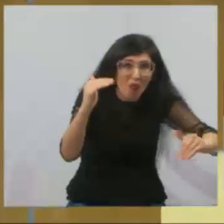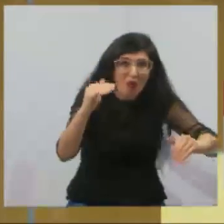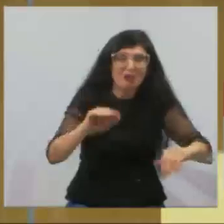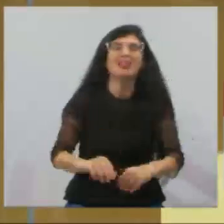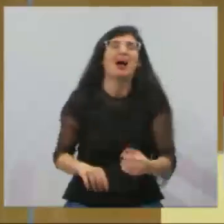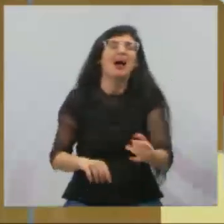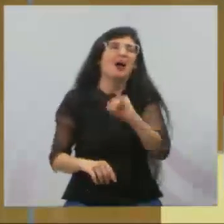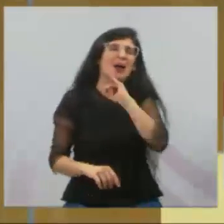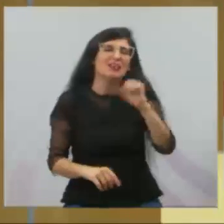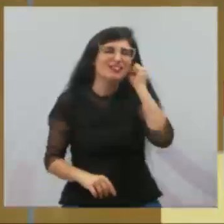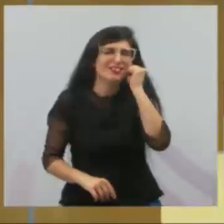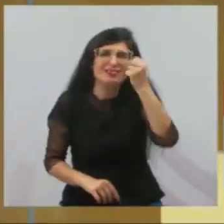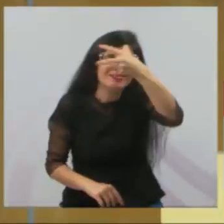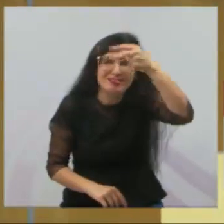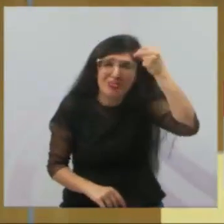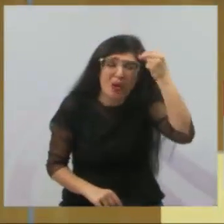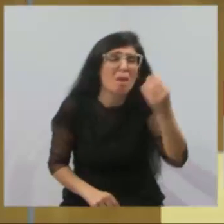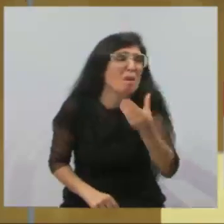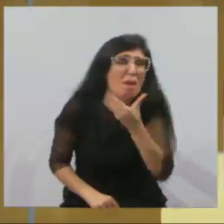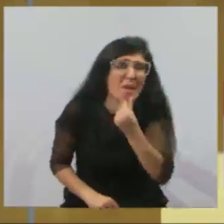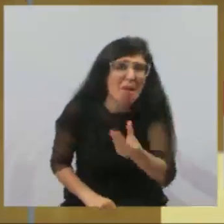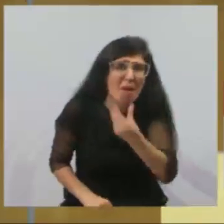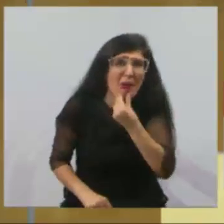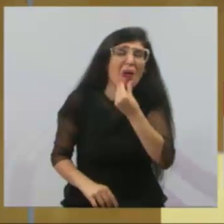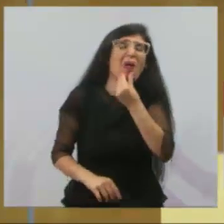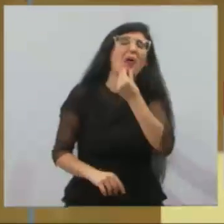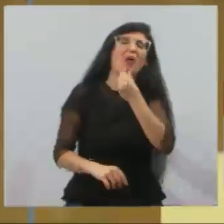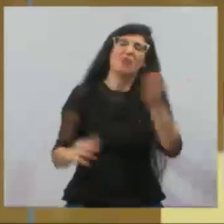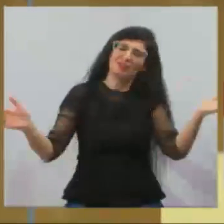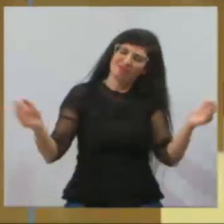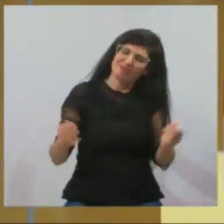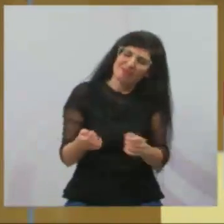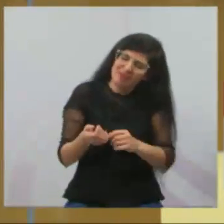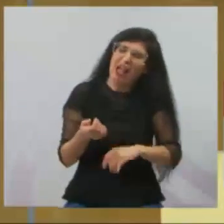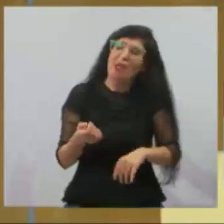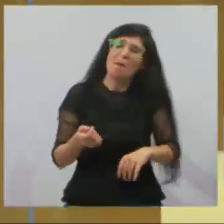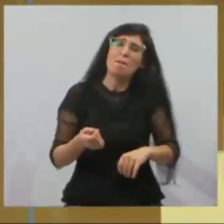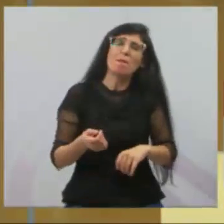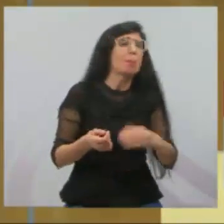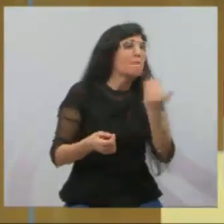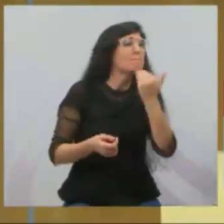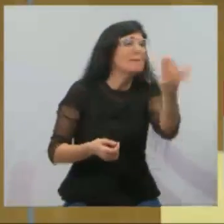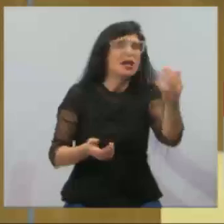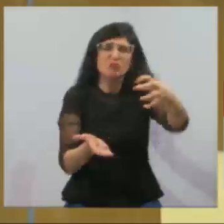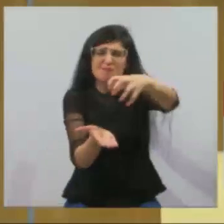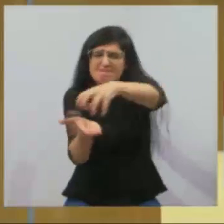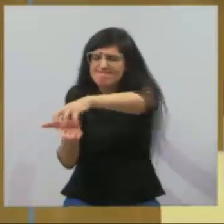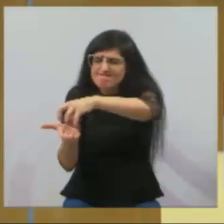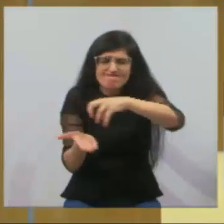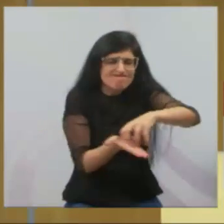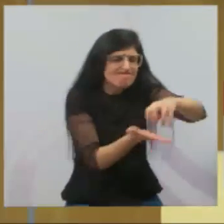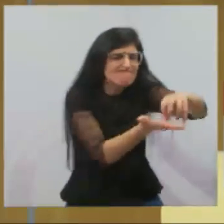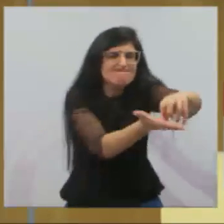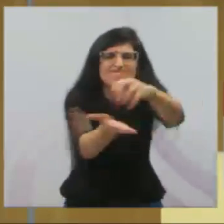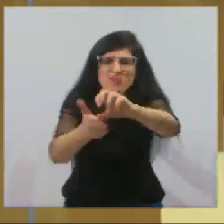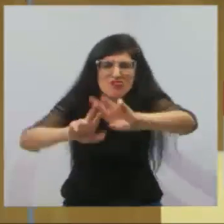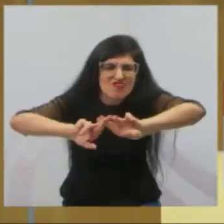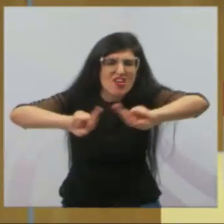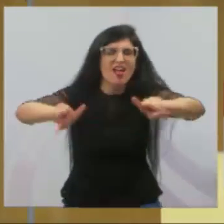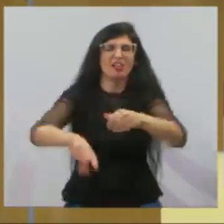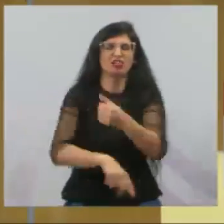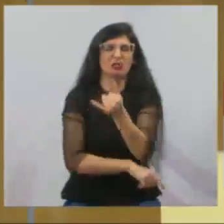Então, tem saída. Então, meus amigos, vocês, e eu sei que muitos de vocês aqui devem estar votando com dor no